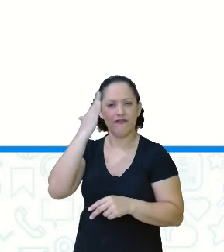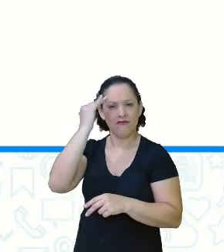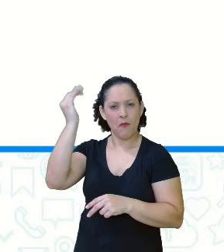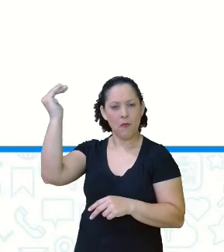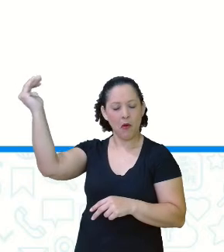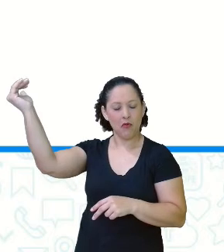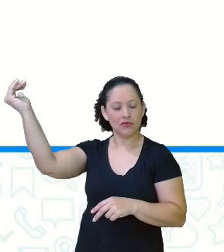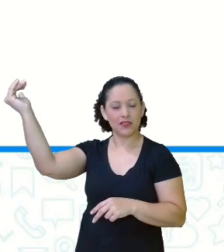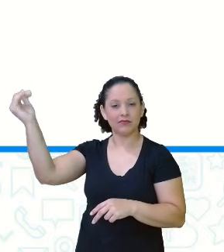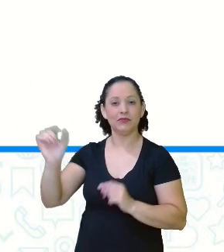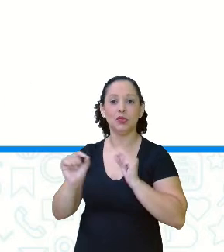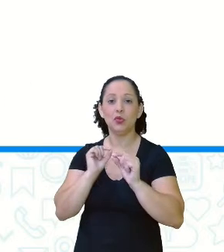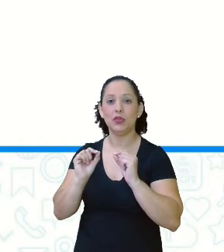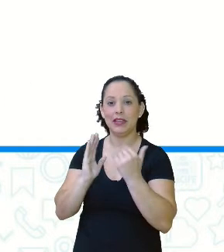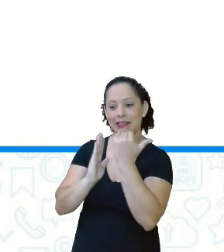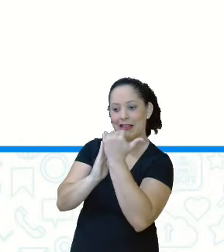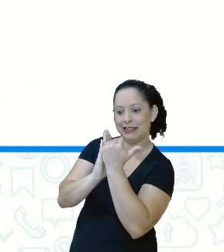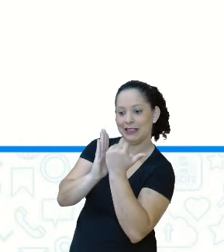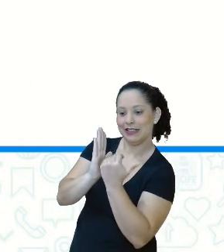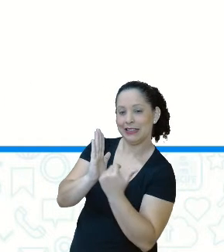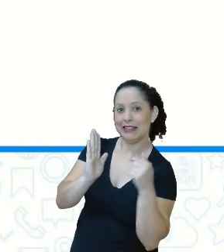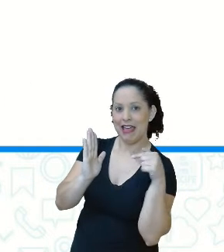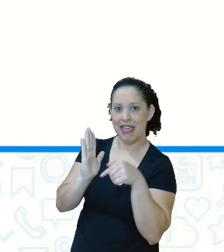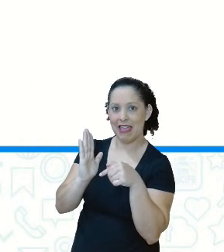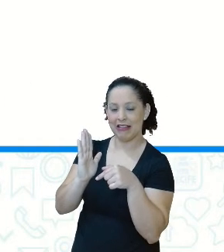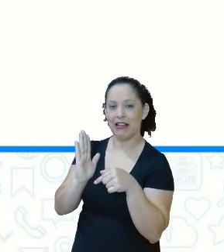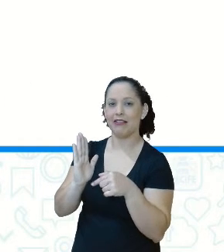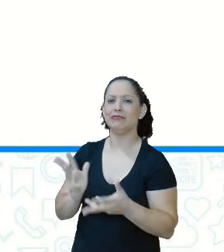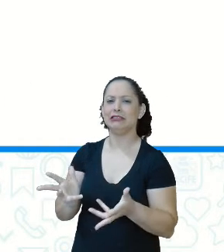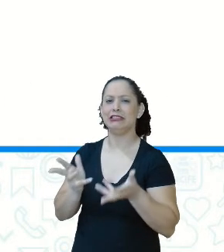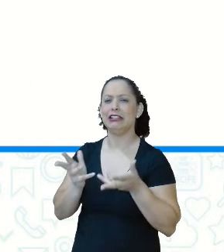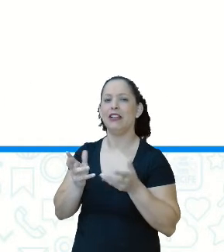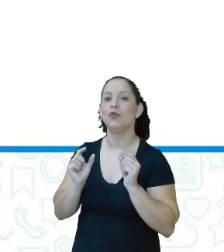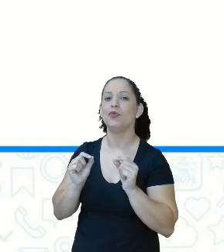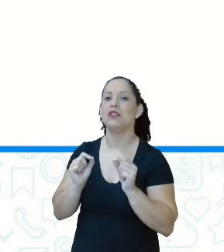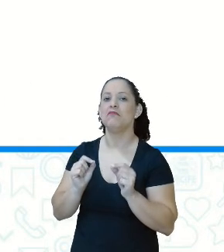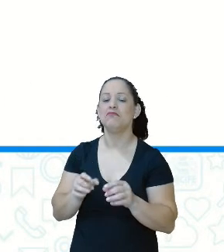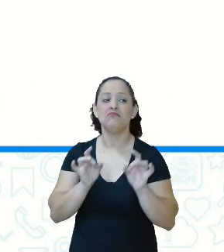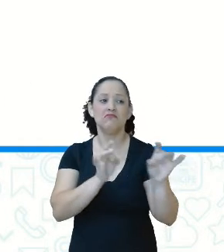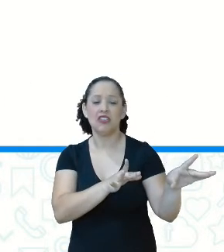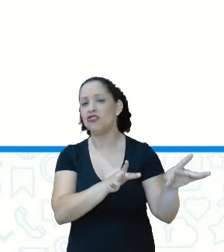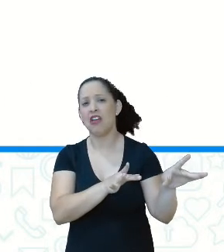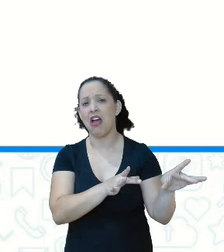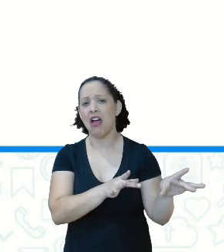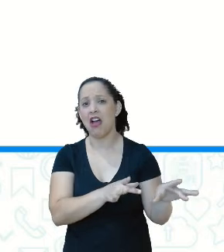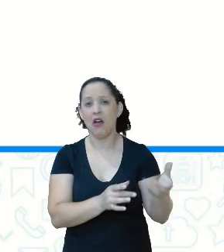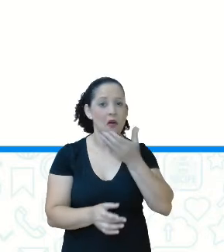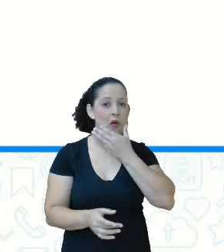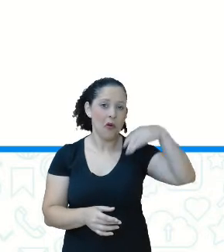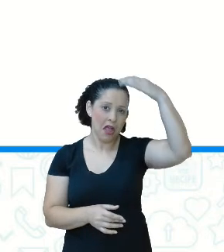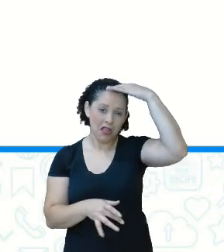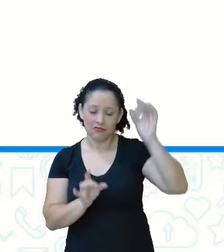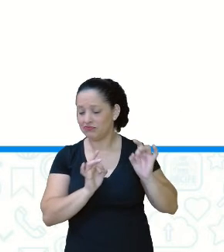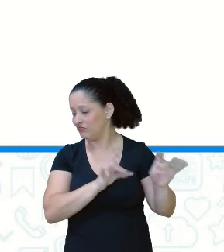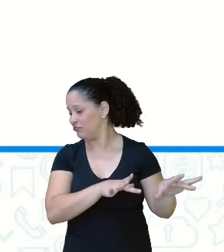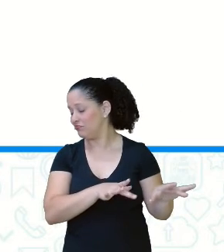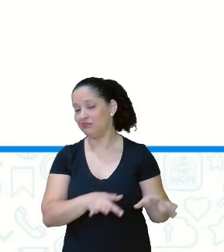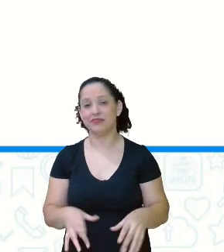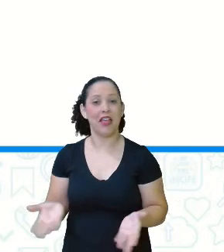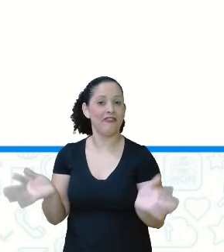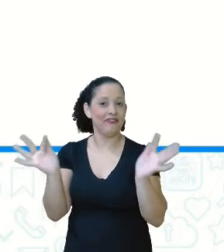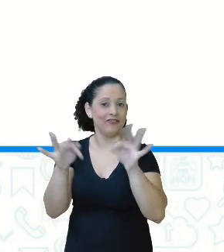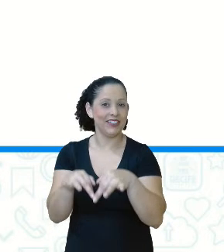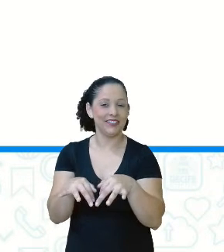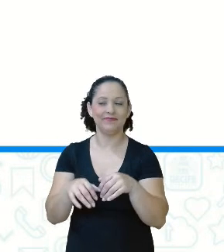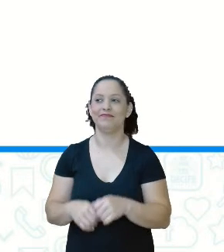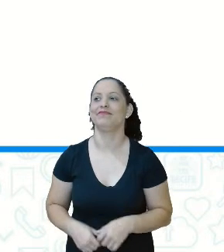famosa que a sua receita de torta, quem nunca mais quis saber do príncipe. Fim da história. Quem escreveu foi a Karen Minato.